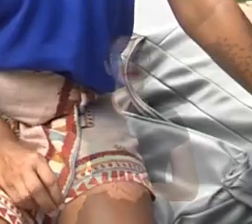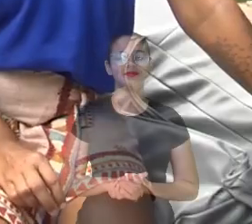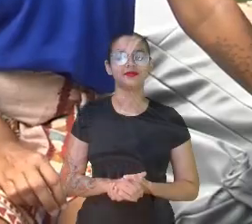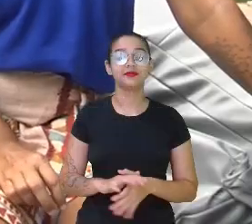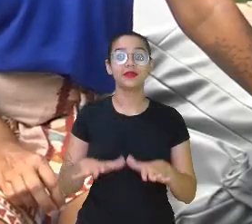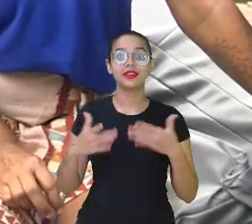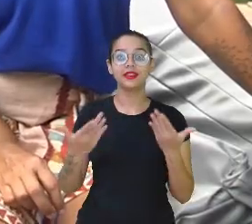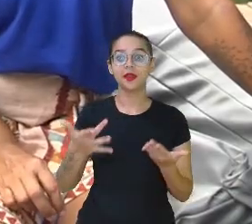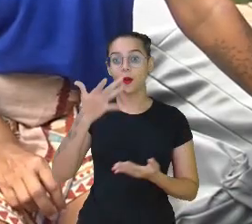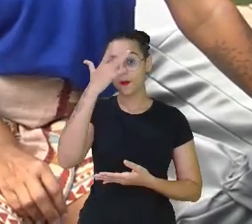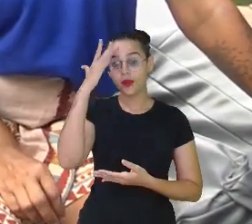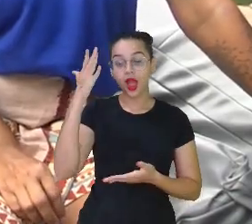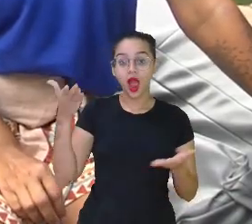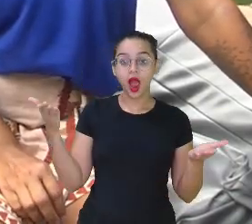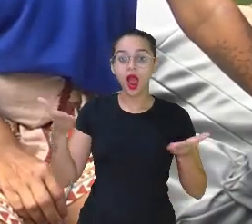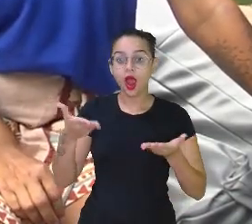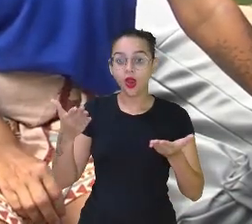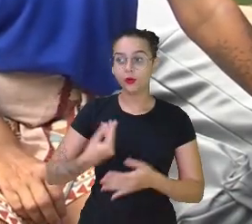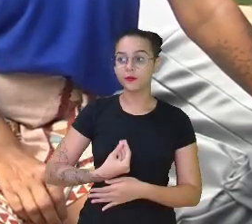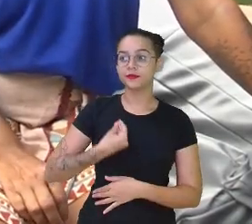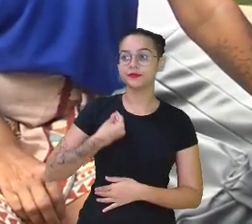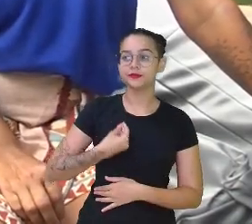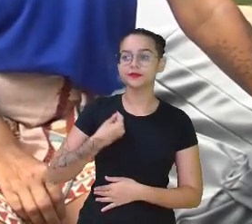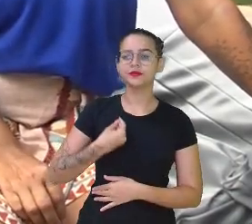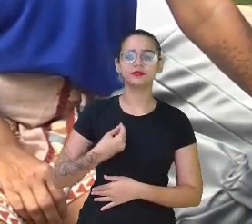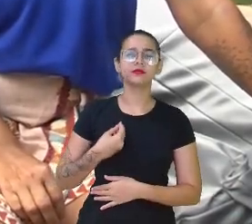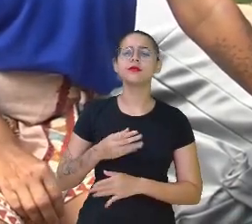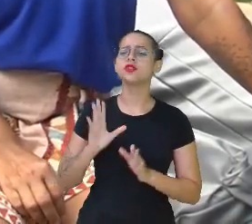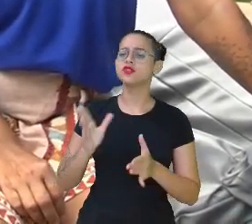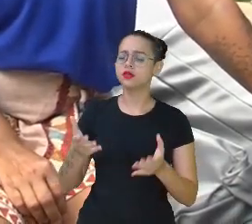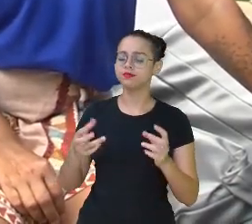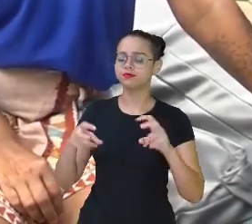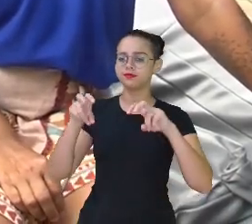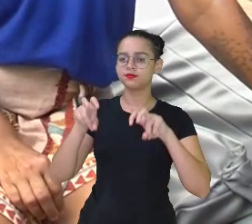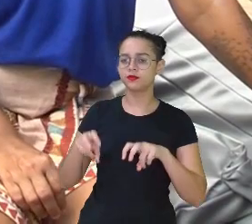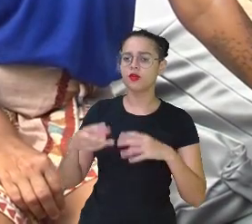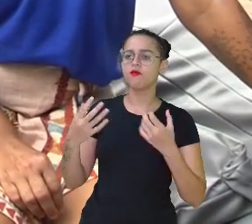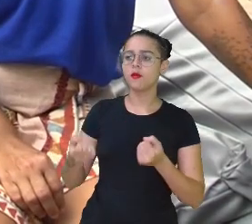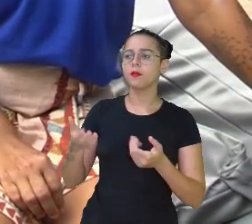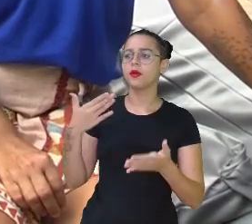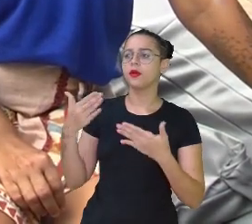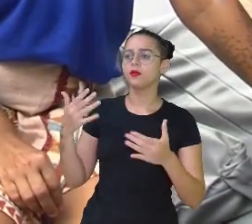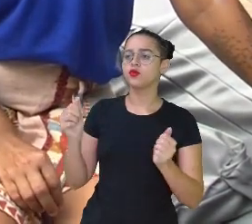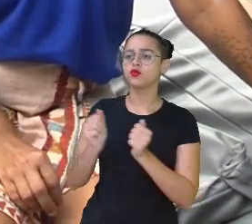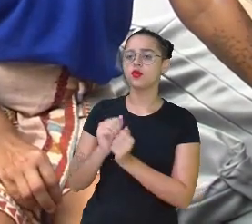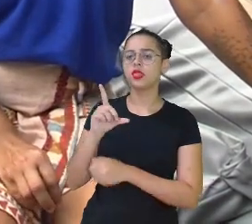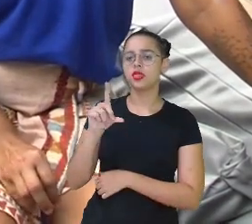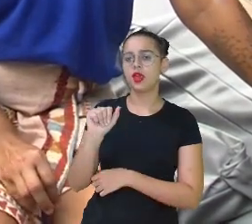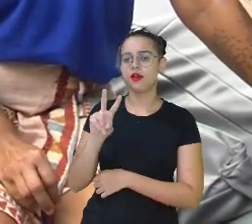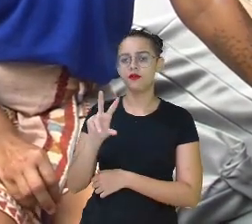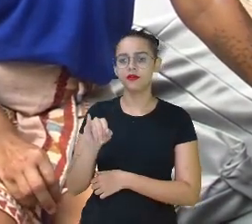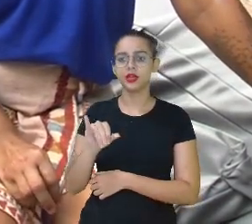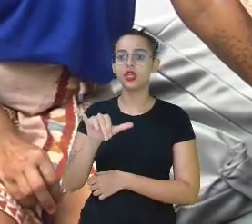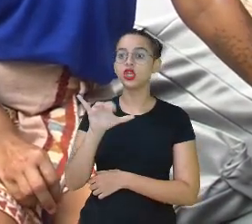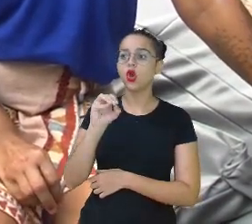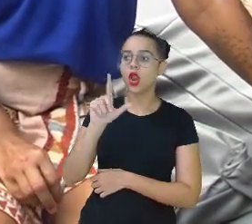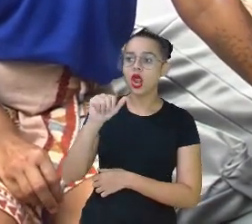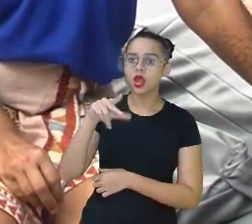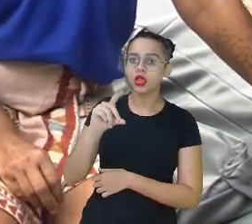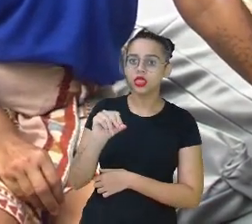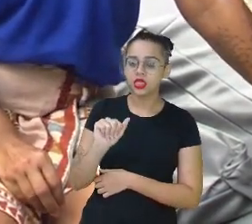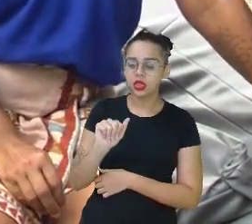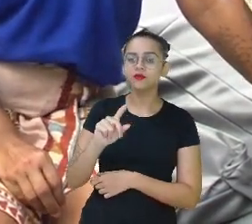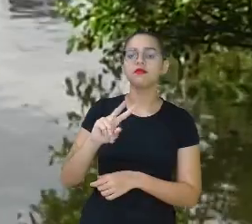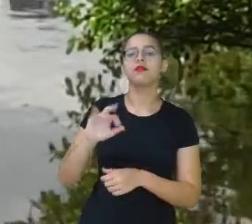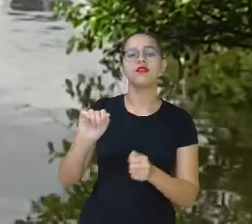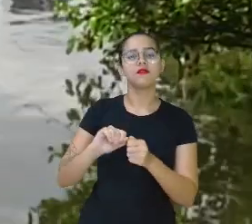Bom, pessoal, então agora que estamos aqui devidamente acomodados, a gente vai bater um papo com o seu Davi. E a Holanda vai fazer as